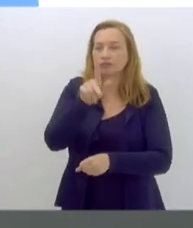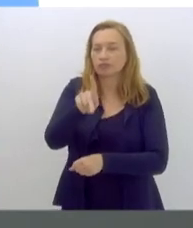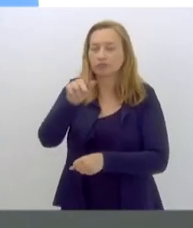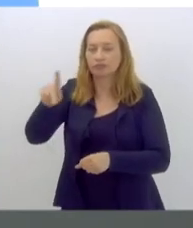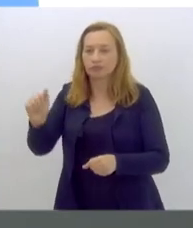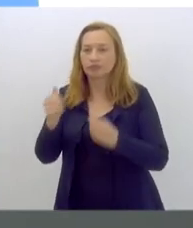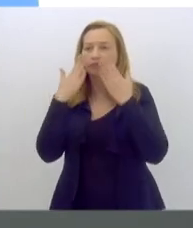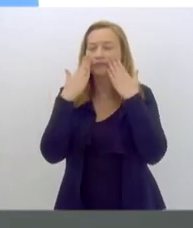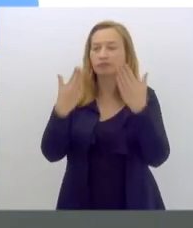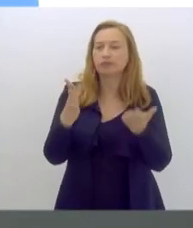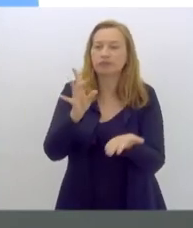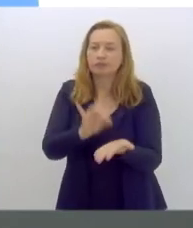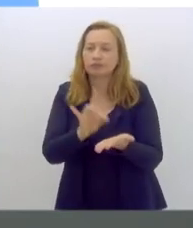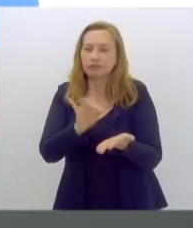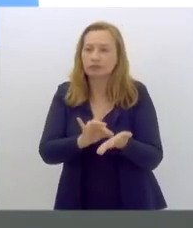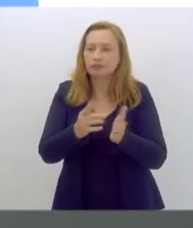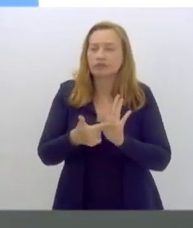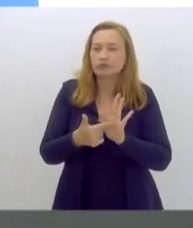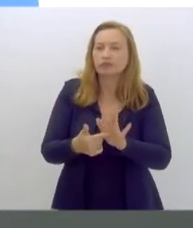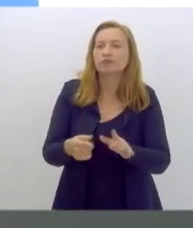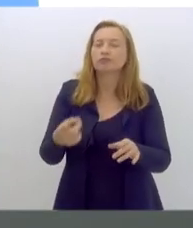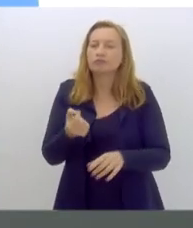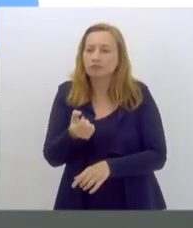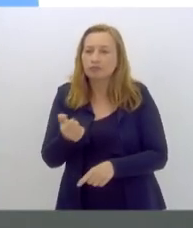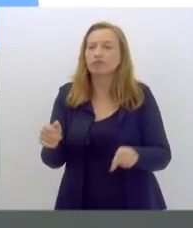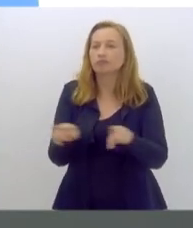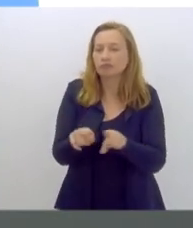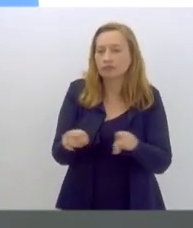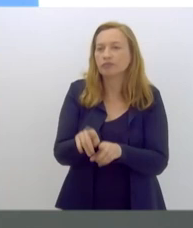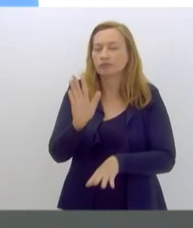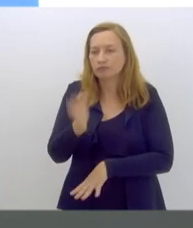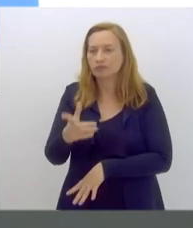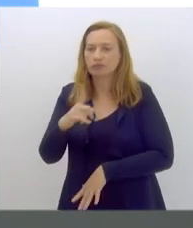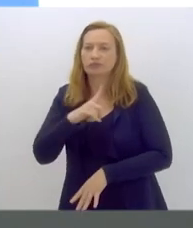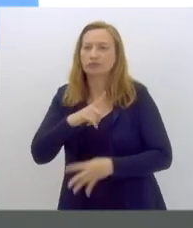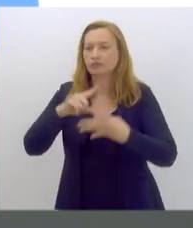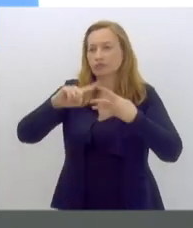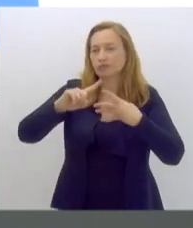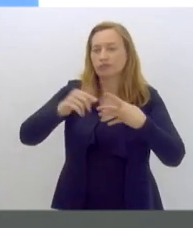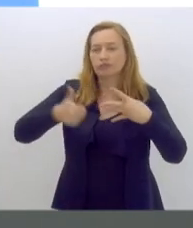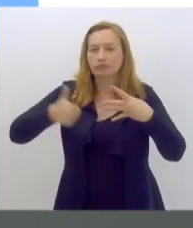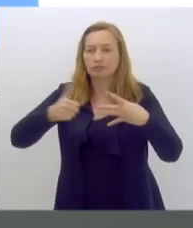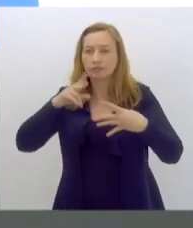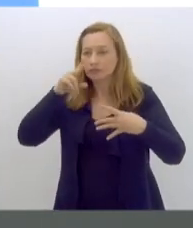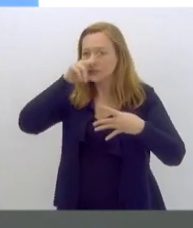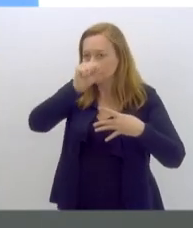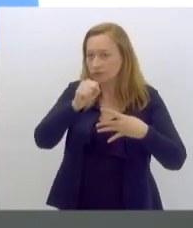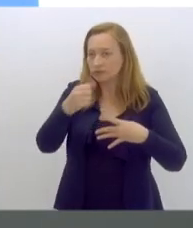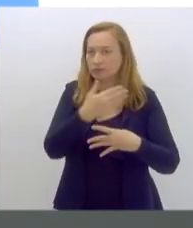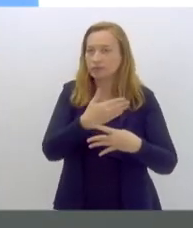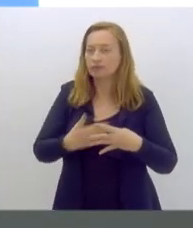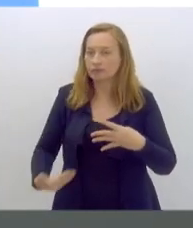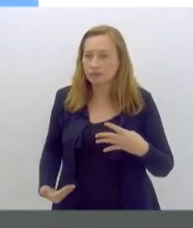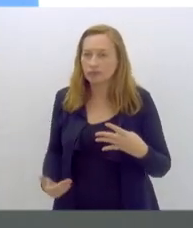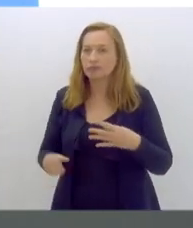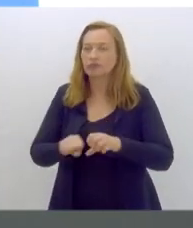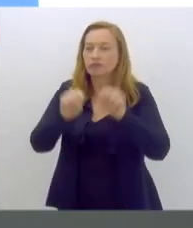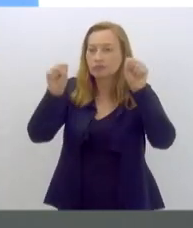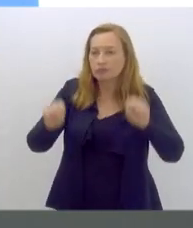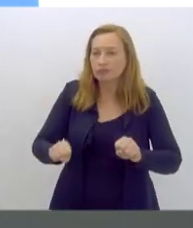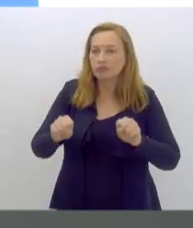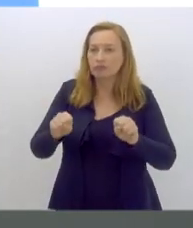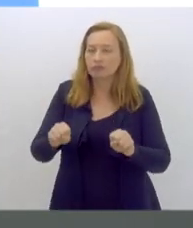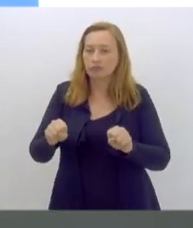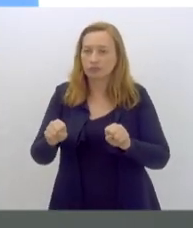e que na realidade reflete um pouco também no que a gente já tem então primeiro é fortalecimento da governança Esses são os